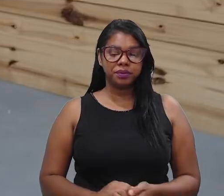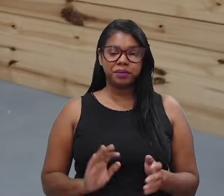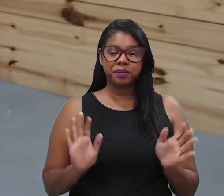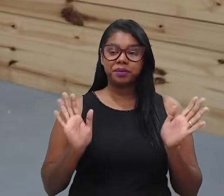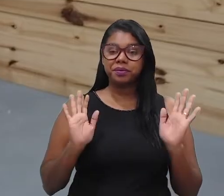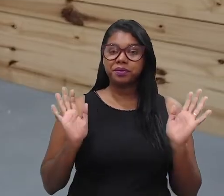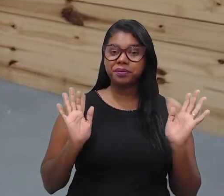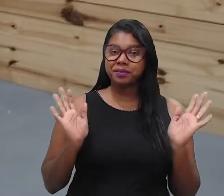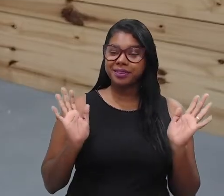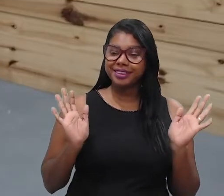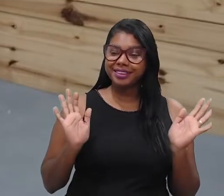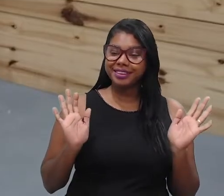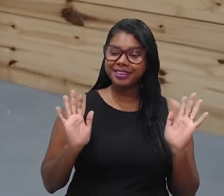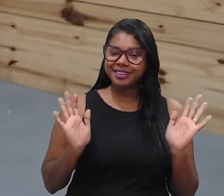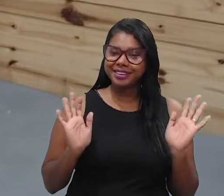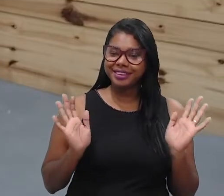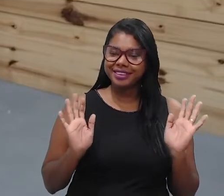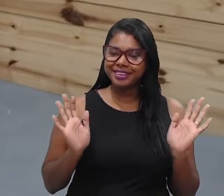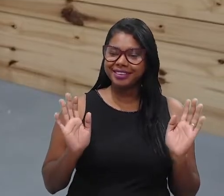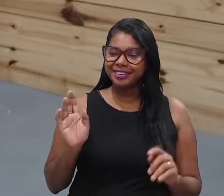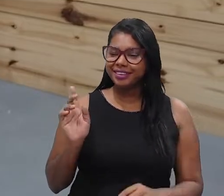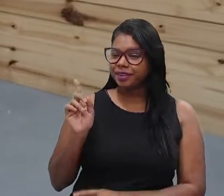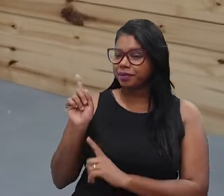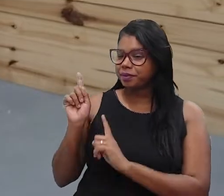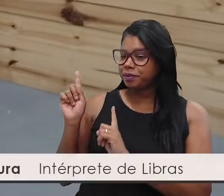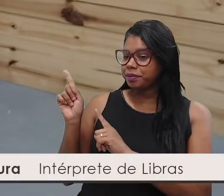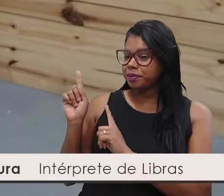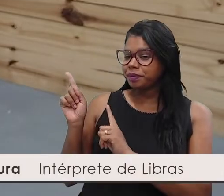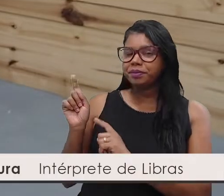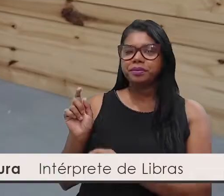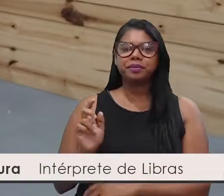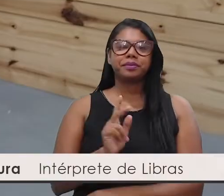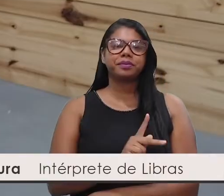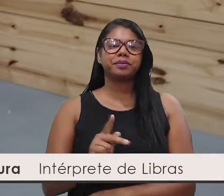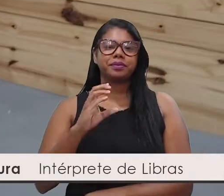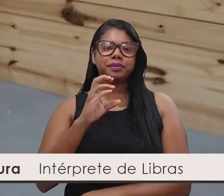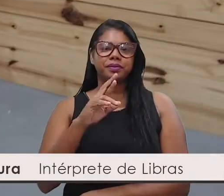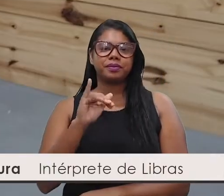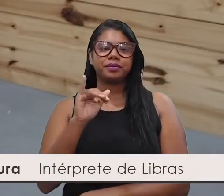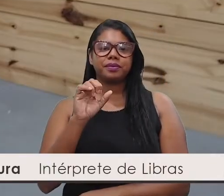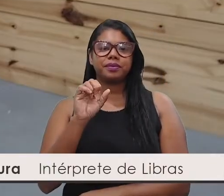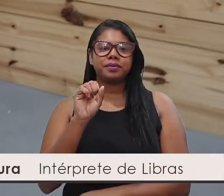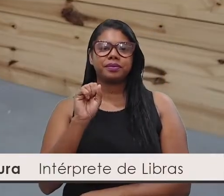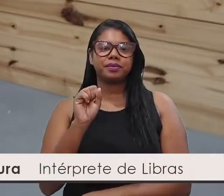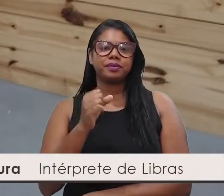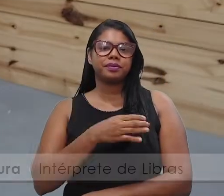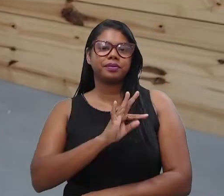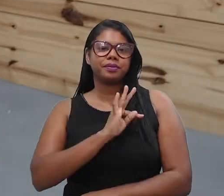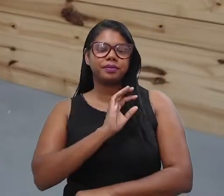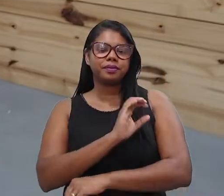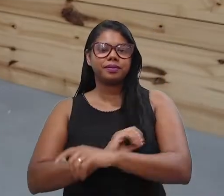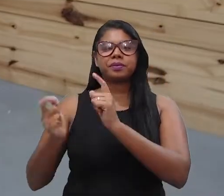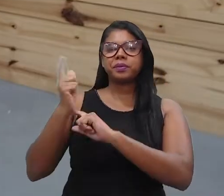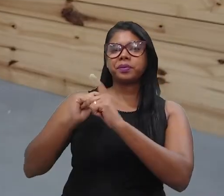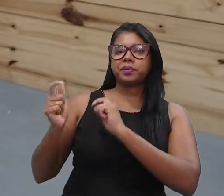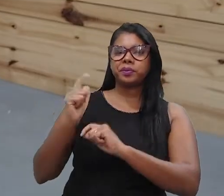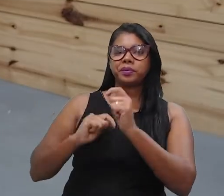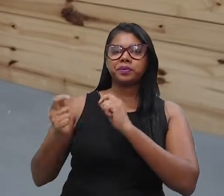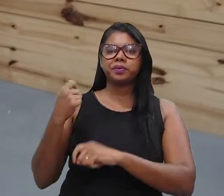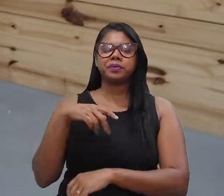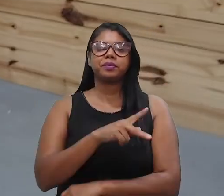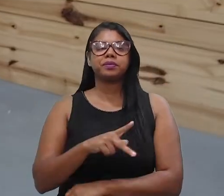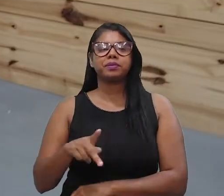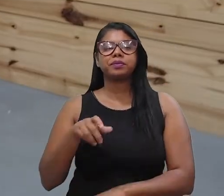Olá, navegantes! Eu sou a professora Cristiane Oliveira, do curso técnico em administração,